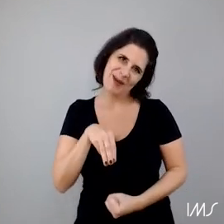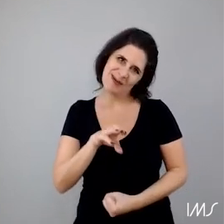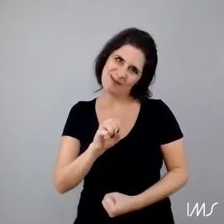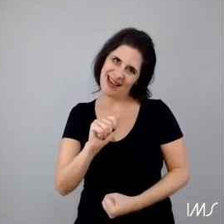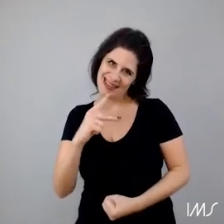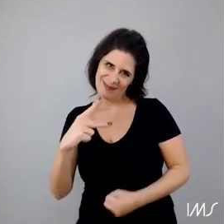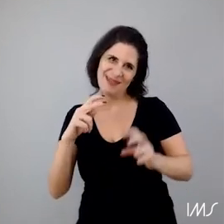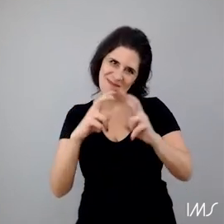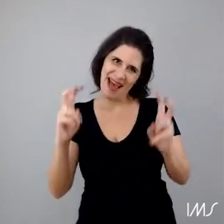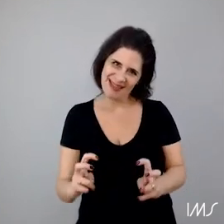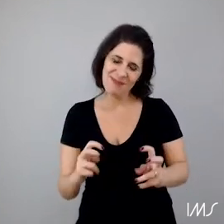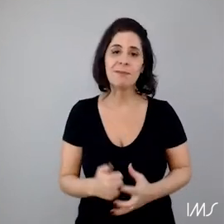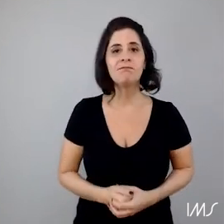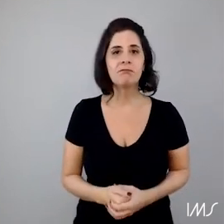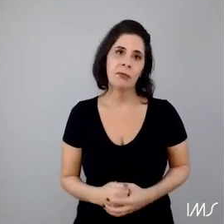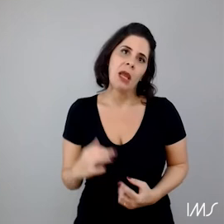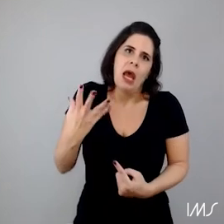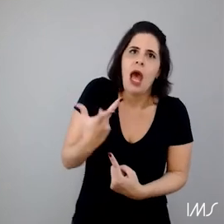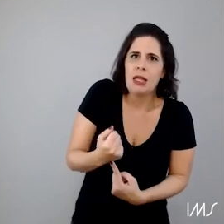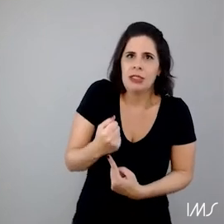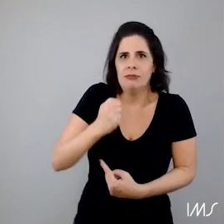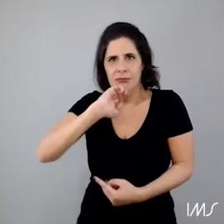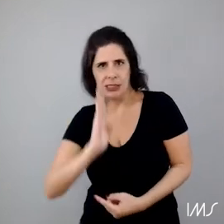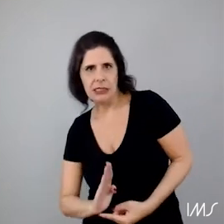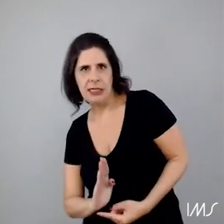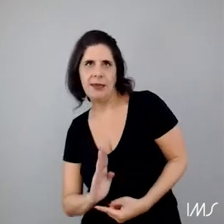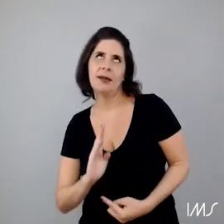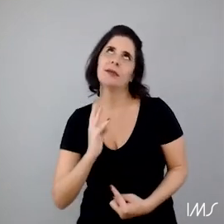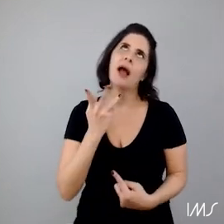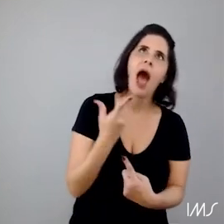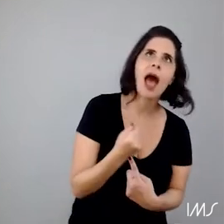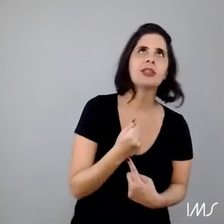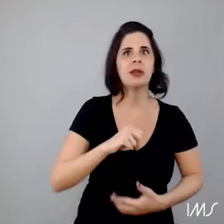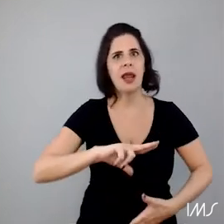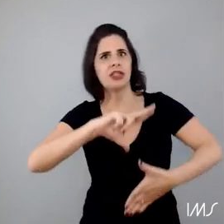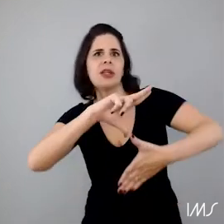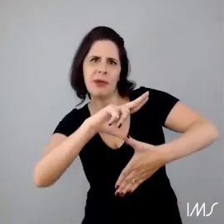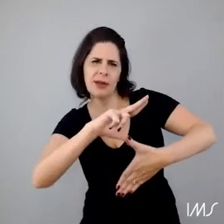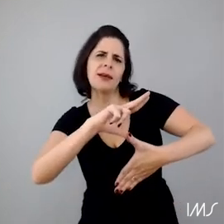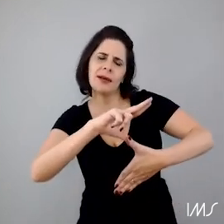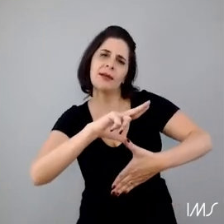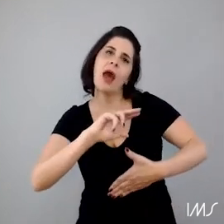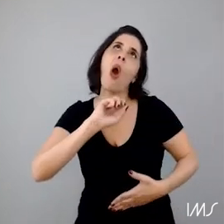pela fantástica coleção que ele conseguiu reunir no pós-guerra